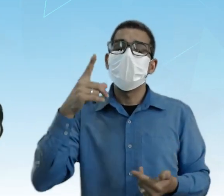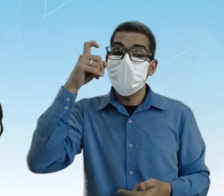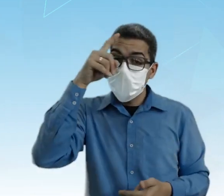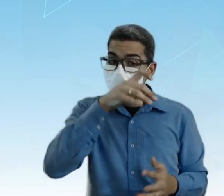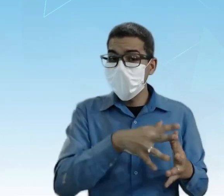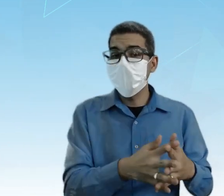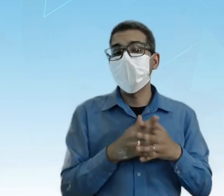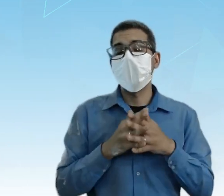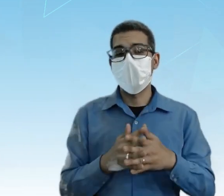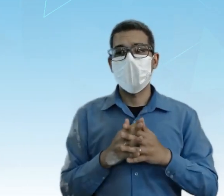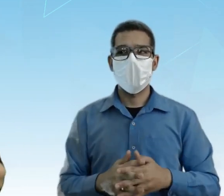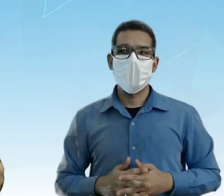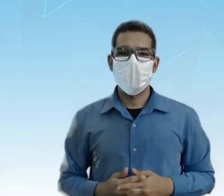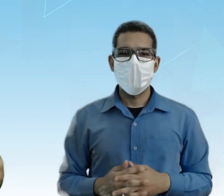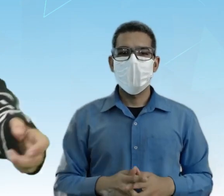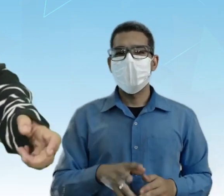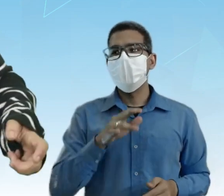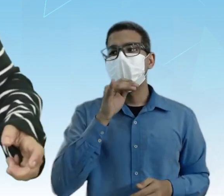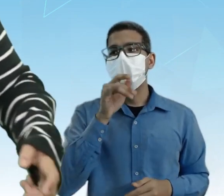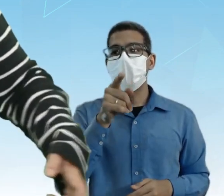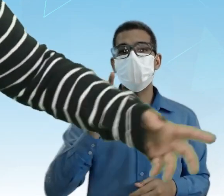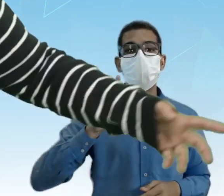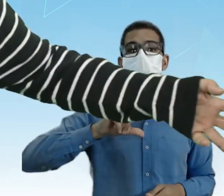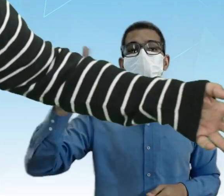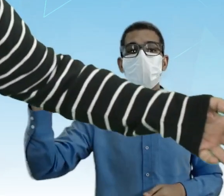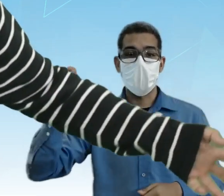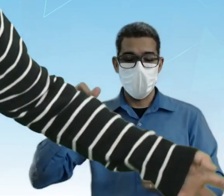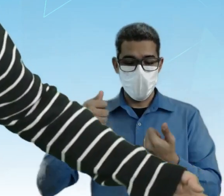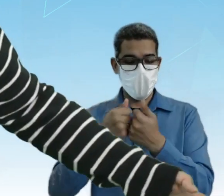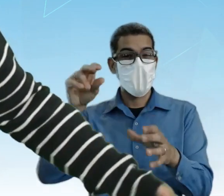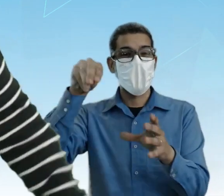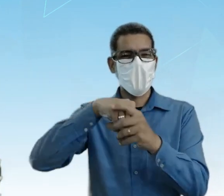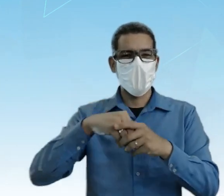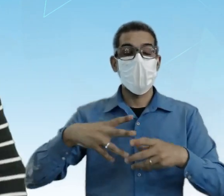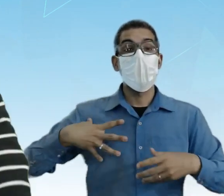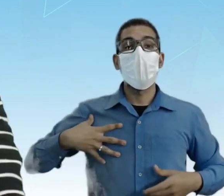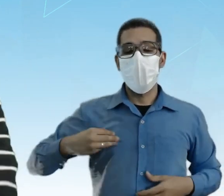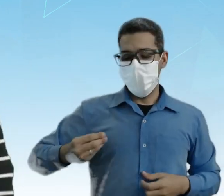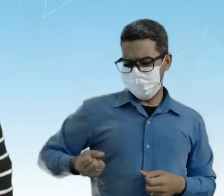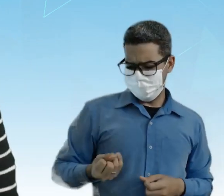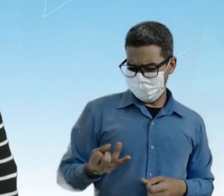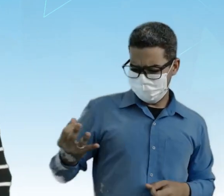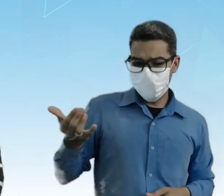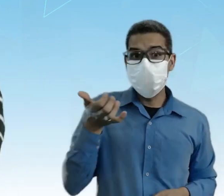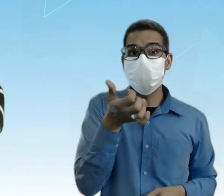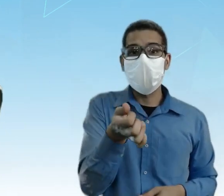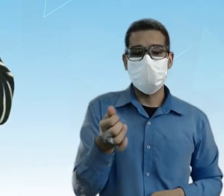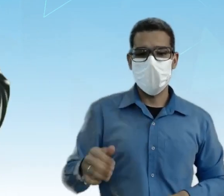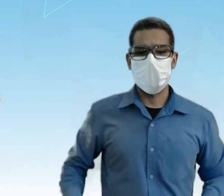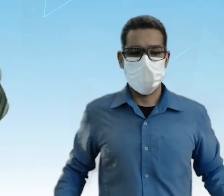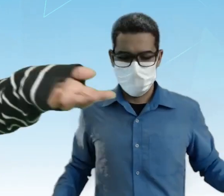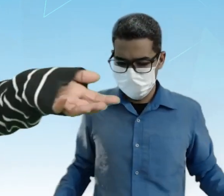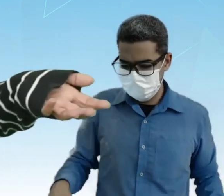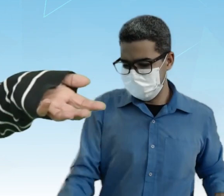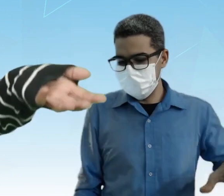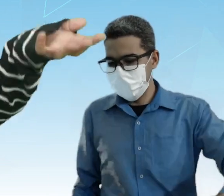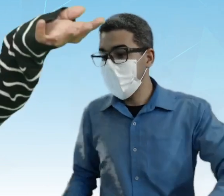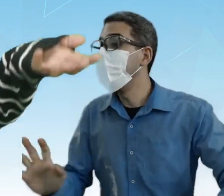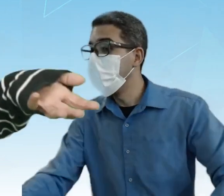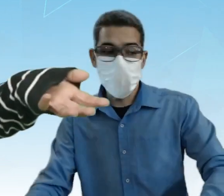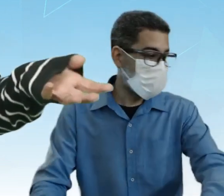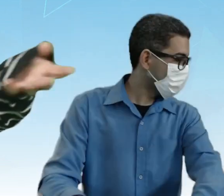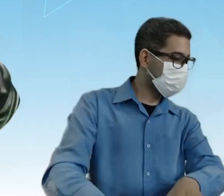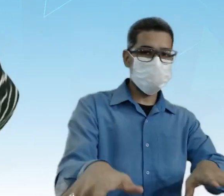complicado, gente. Para tu sair no ônibus de 6, 4, 5 filhos é complicado, né? No rural, não. É mais próximo de